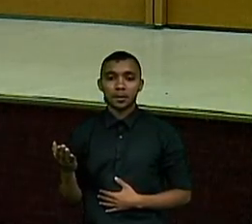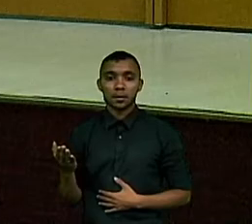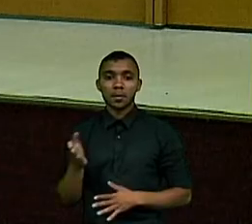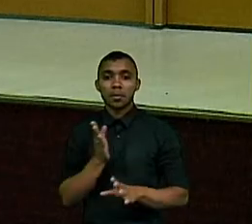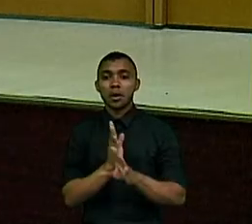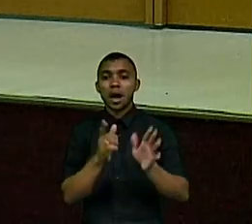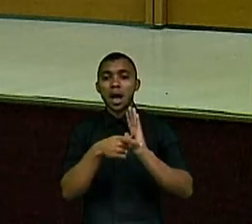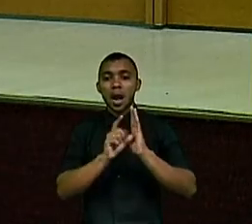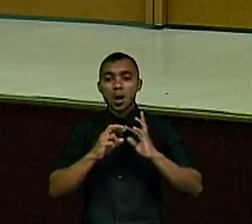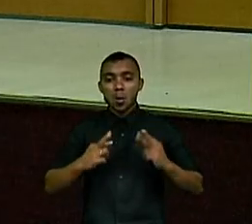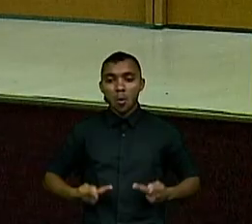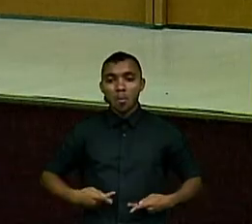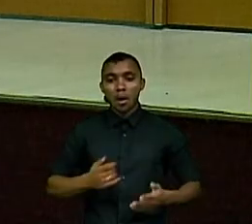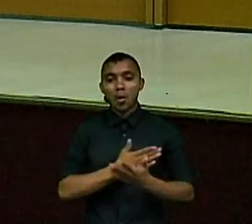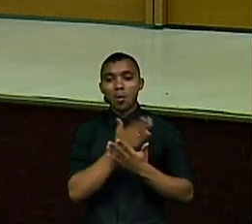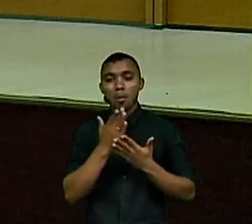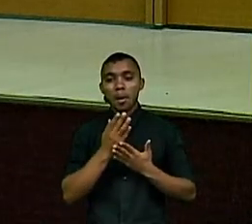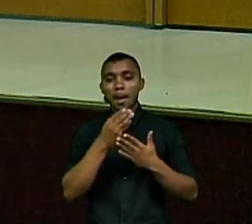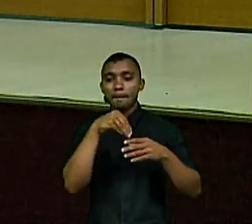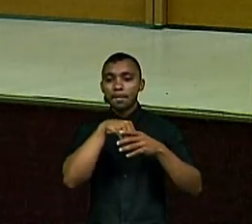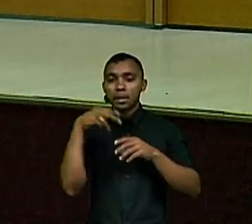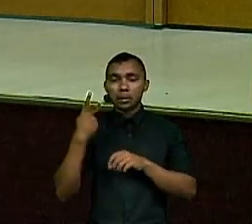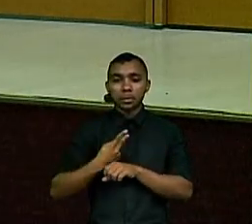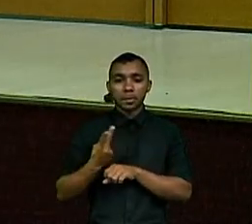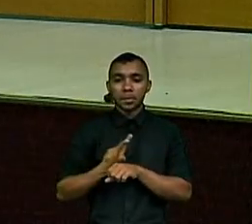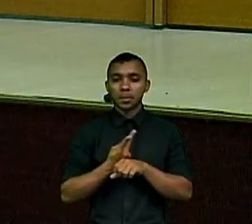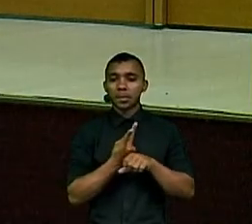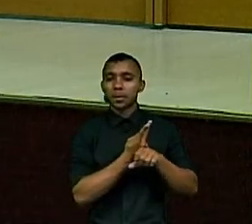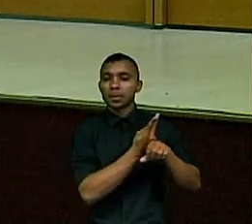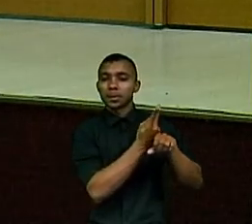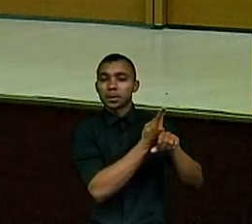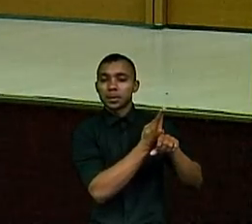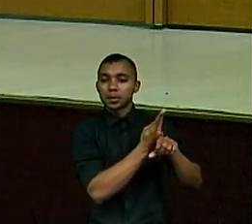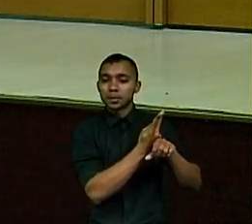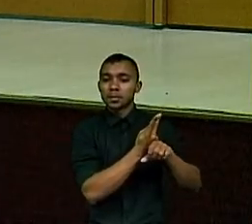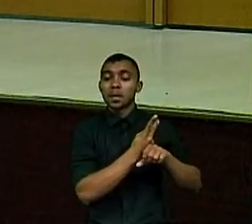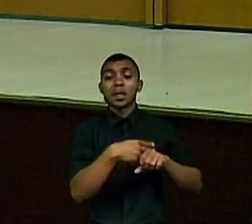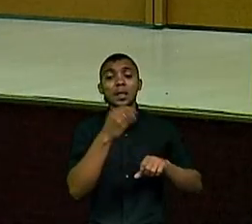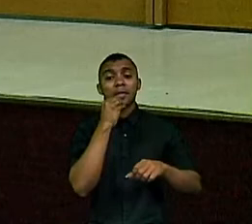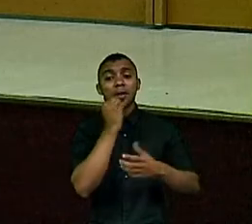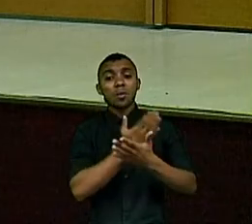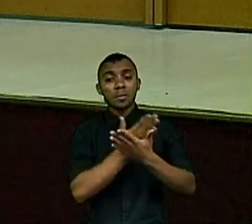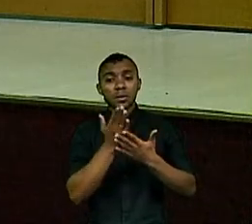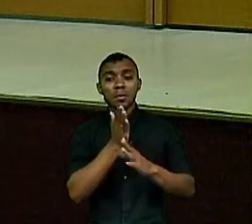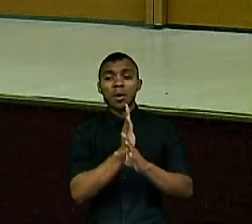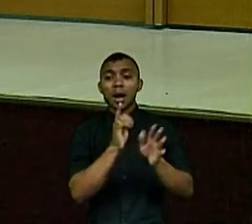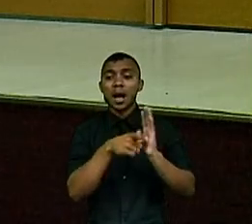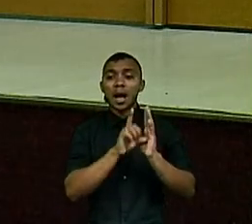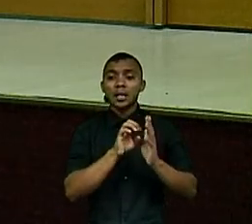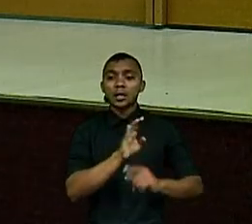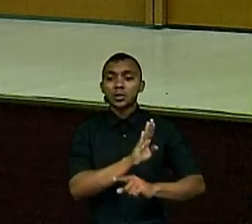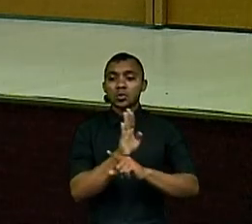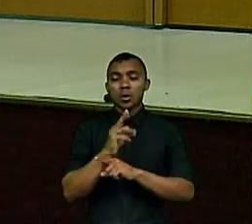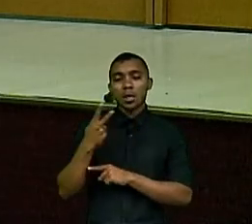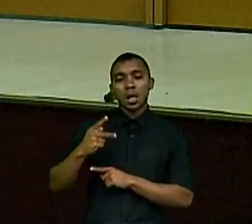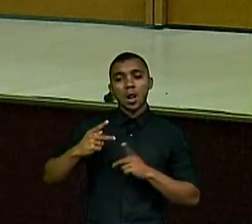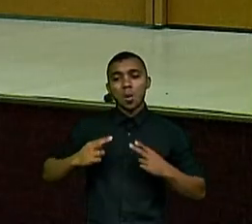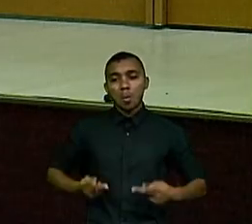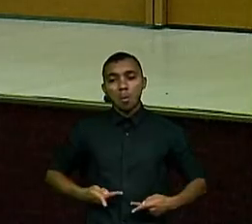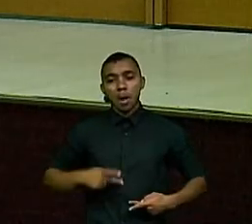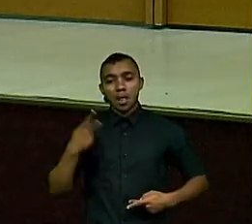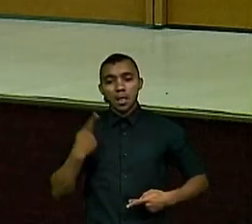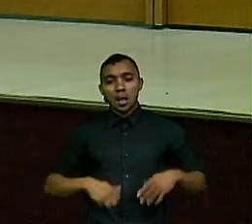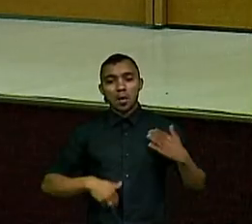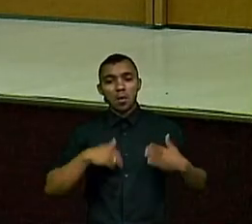passa a ser o centro da investigação científica a ciência Deve existir agora para estudar o homem do seu organismo como